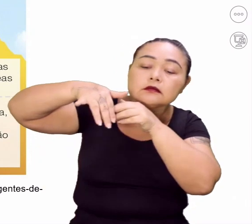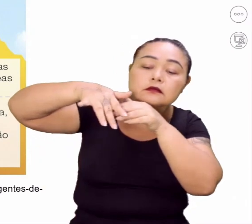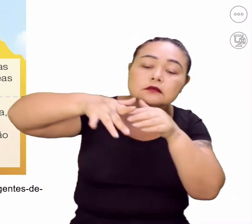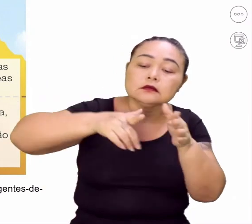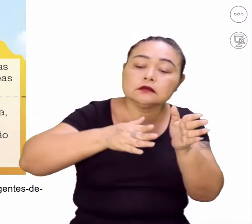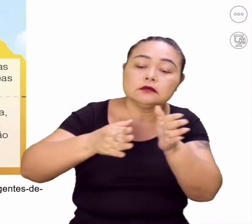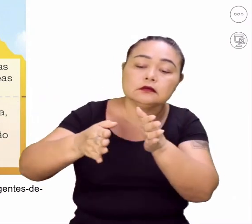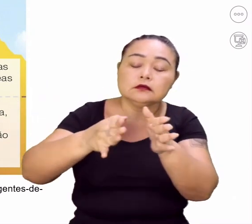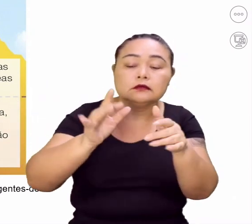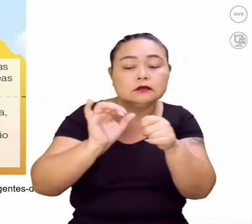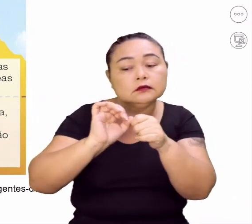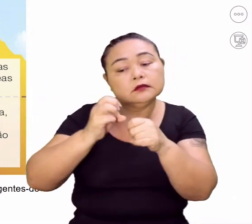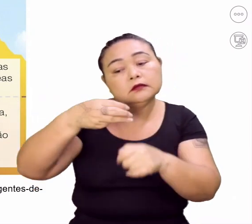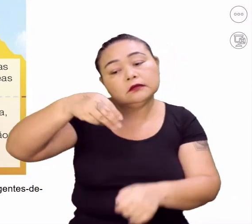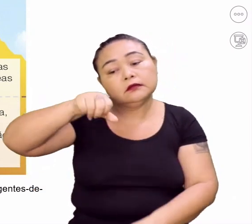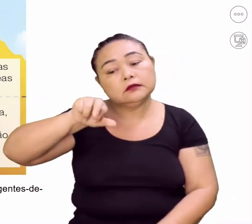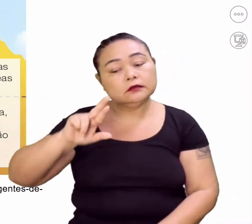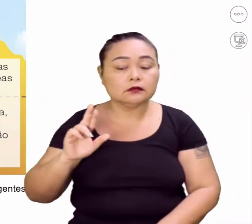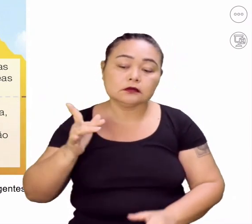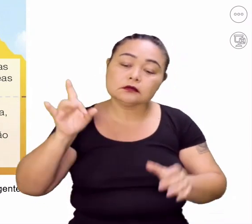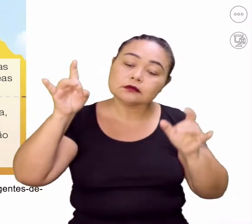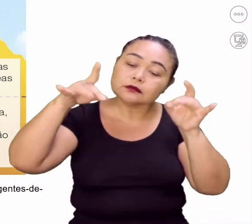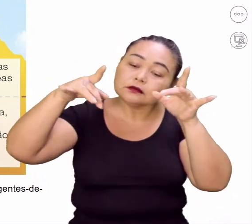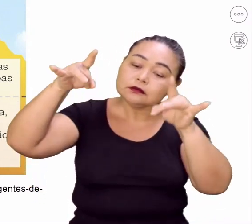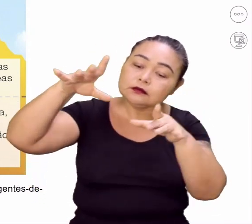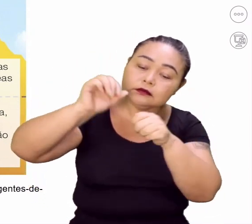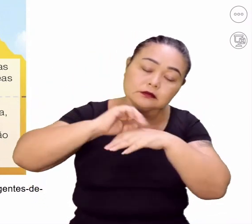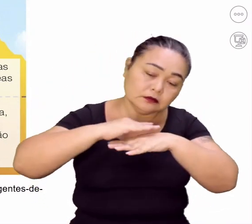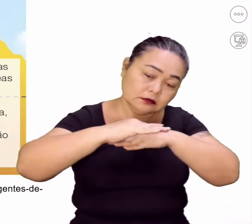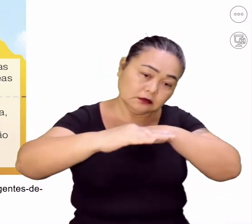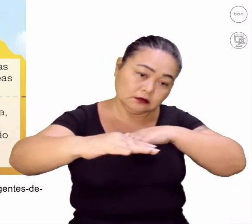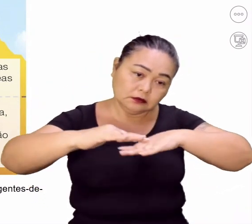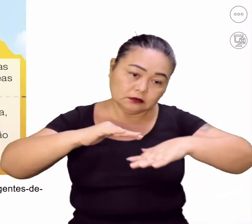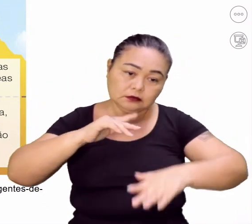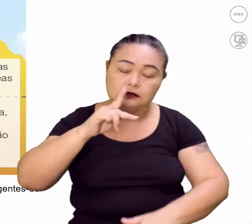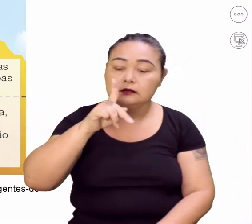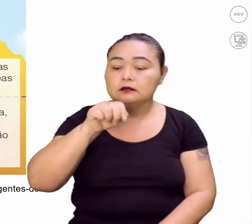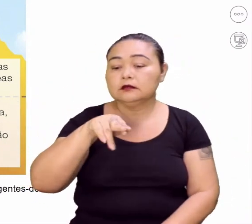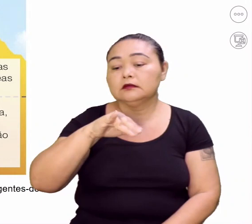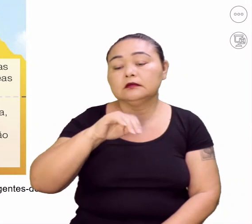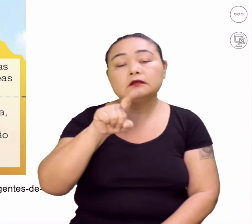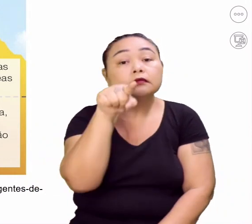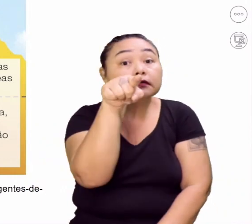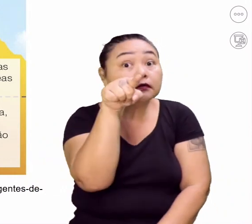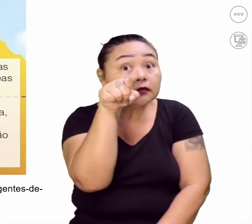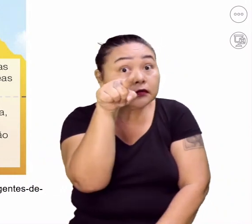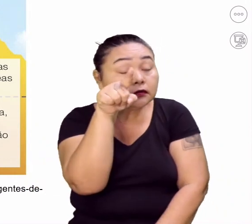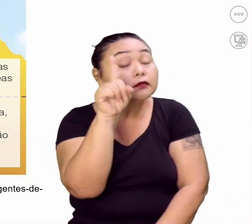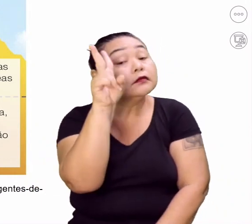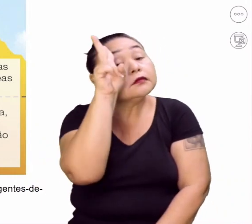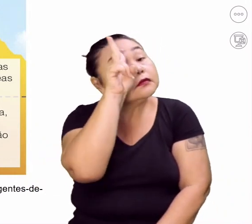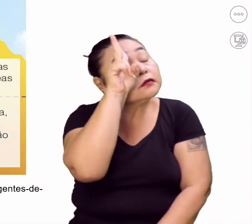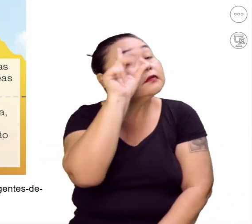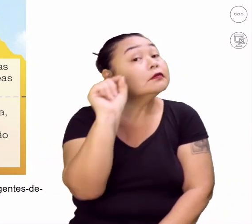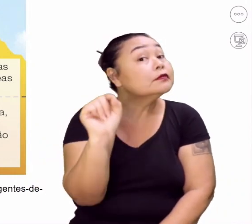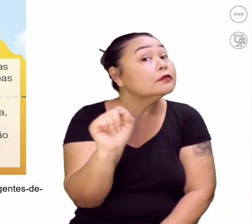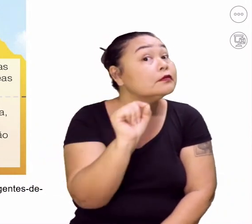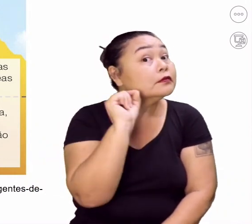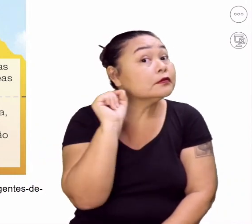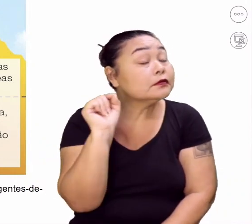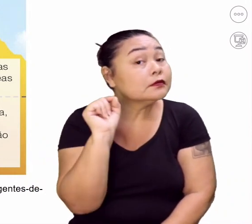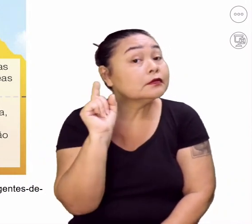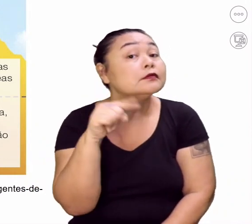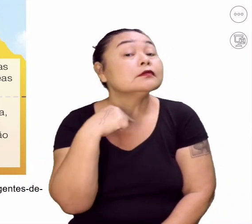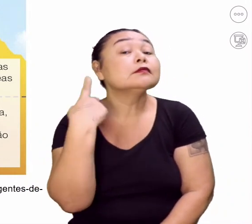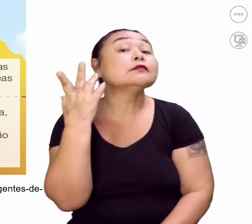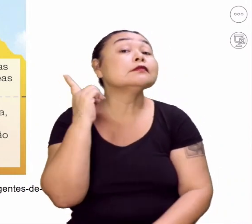rios ou mares. Então, essas áreas de planícies, você, aluno, tem que lembrar o seguinte: a gente